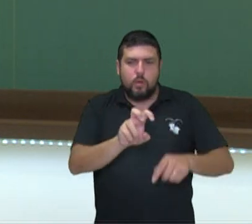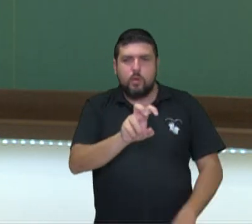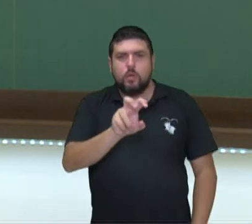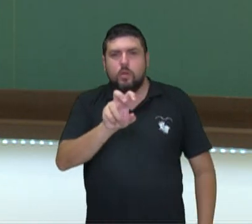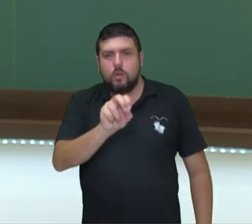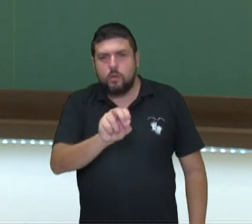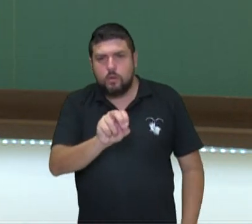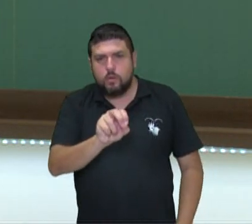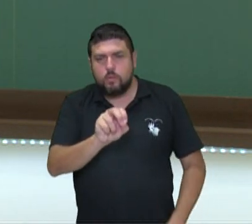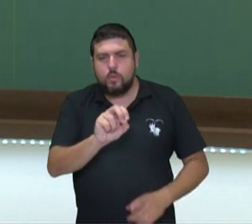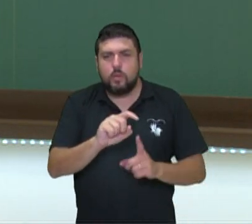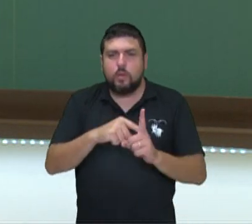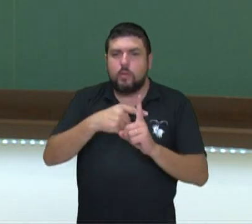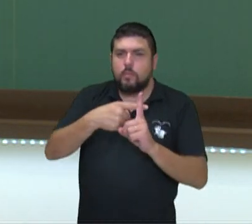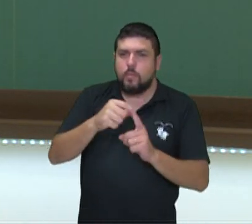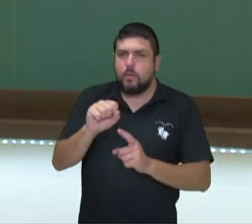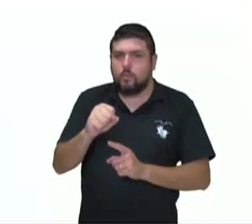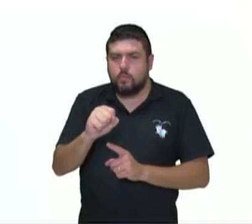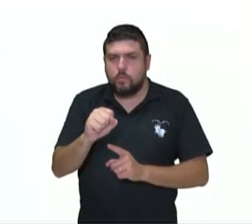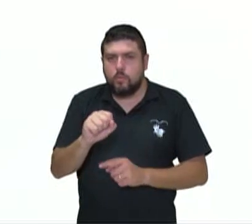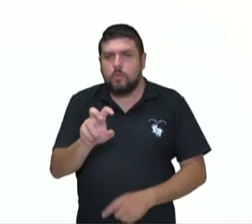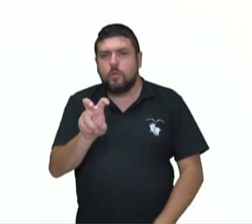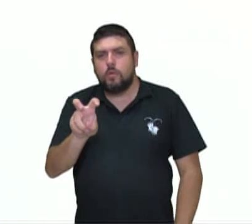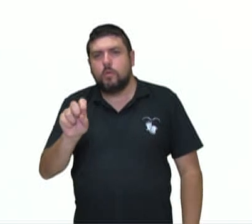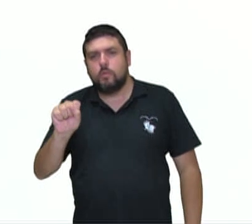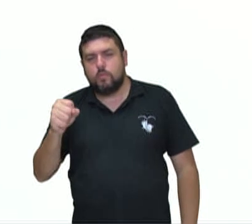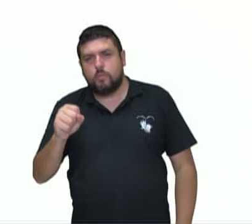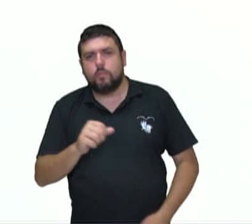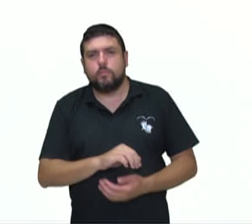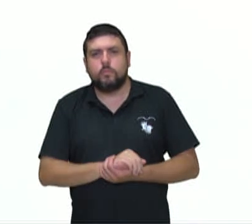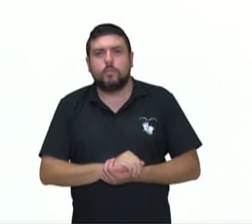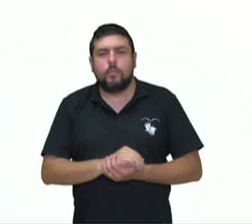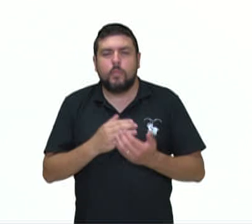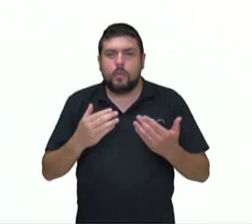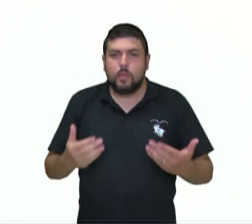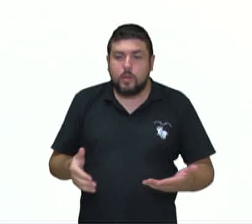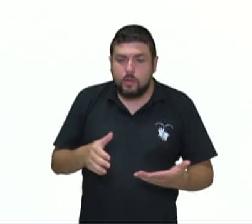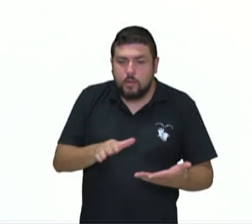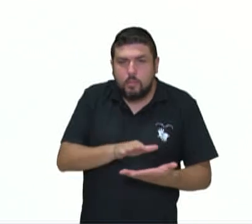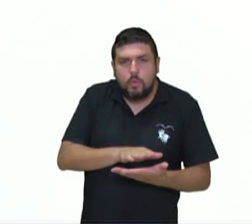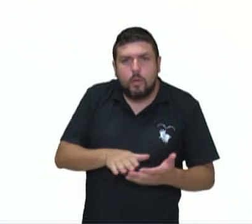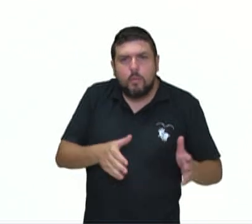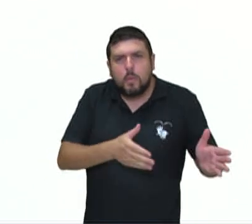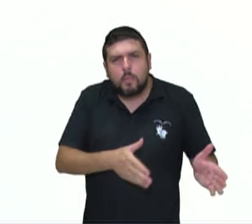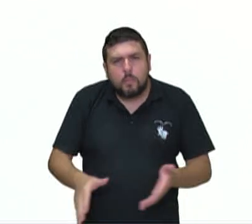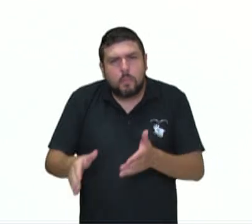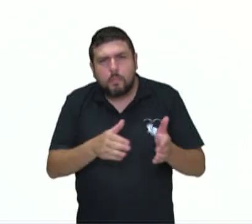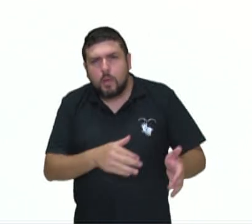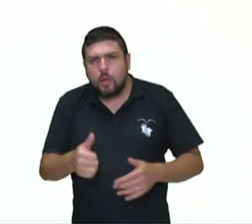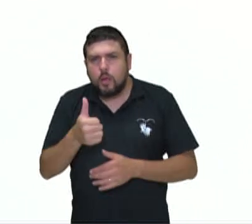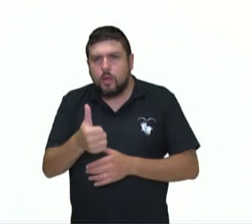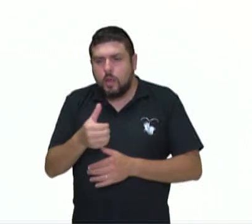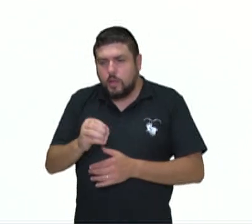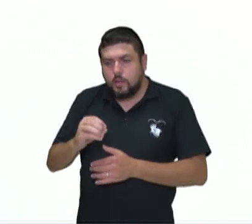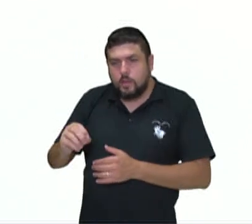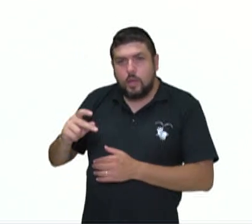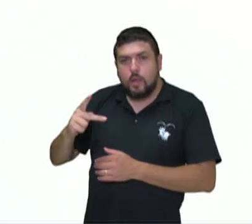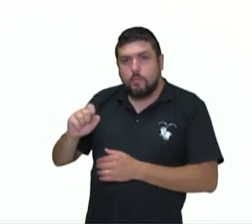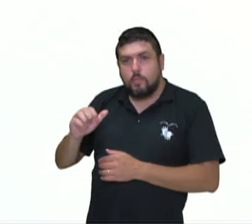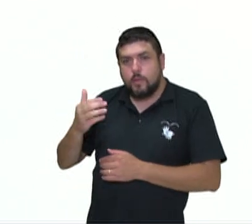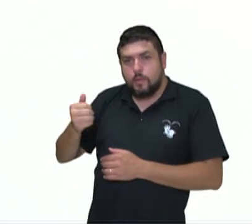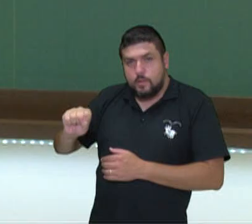8, 58. Então, para produzir 100 peças dentro dessa situação, a indústria tem aí